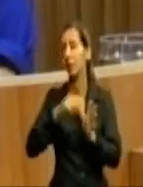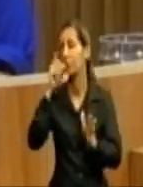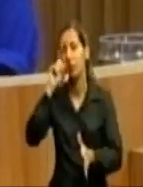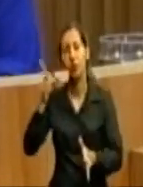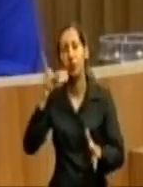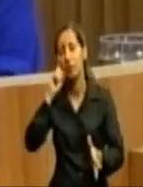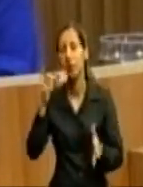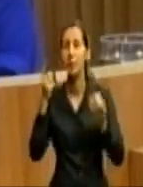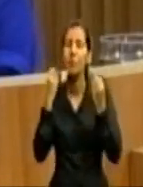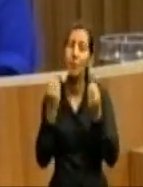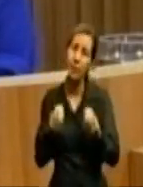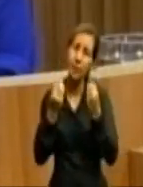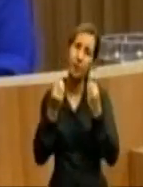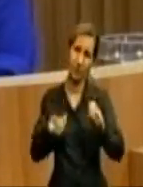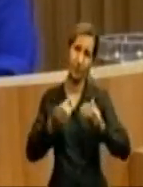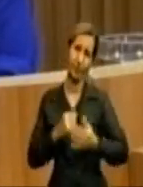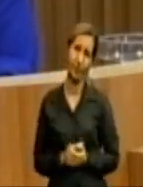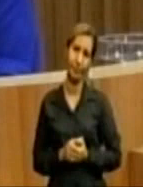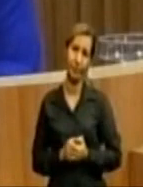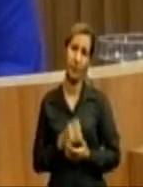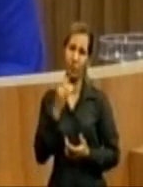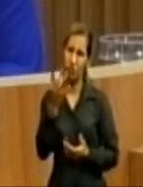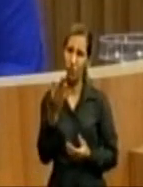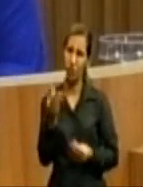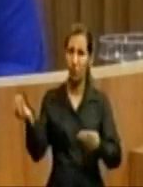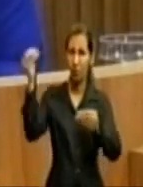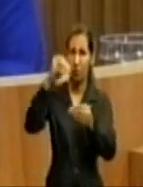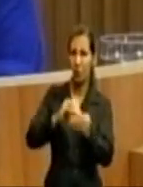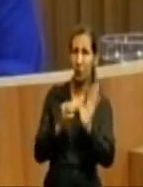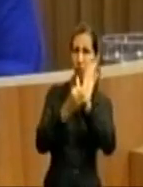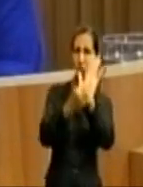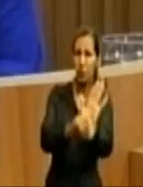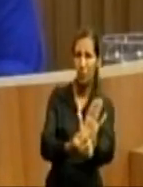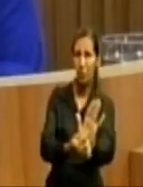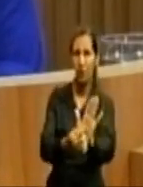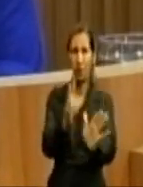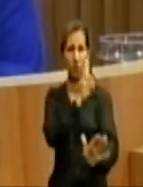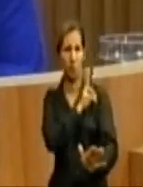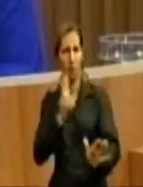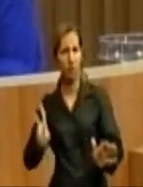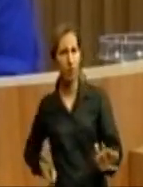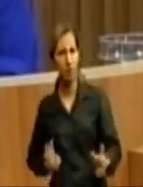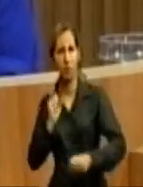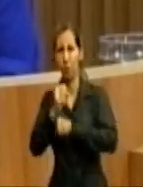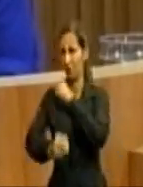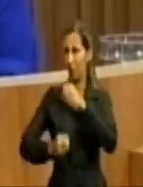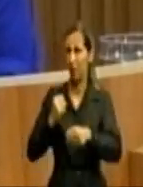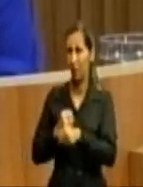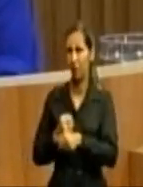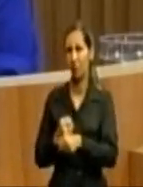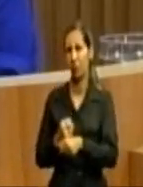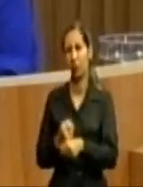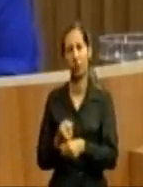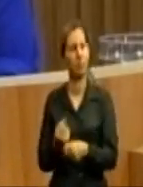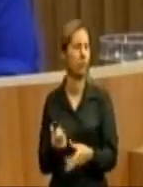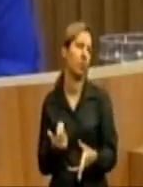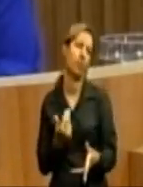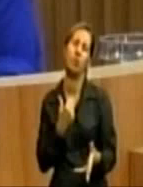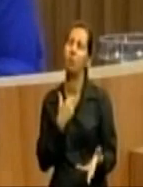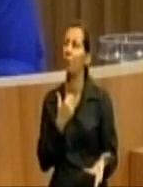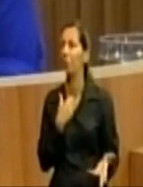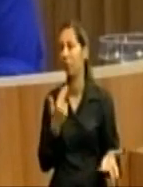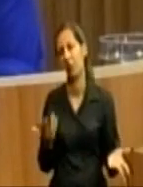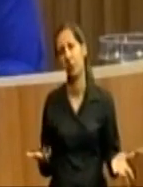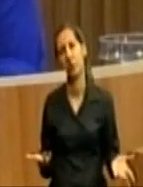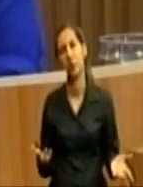para quê? Só para contar no portfólio e ser o vereador do ano? Não pode ser. Não é possível.